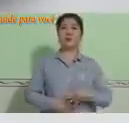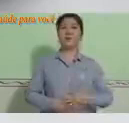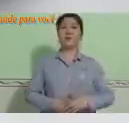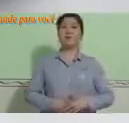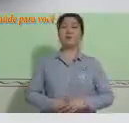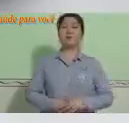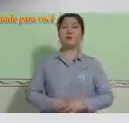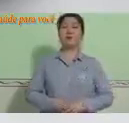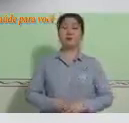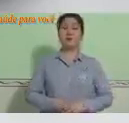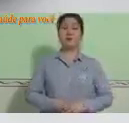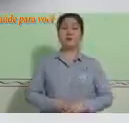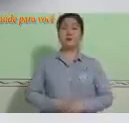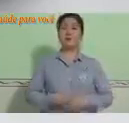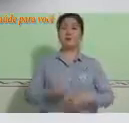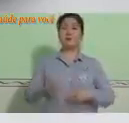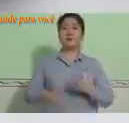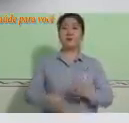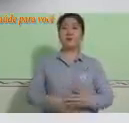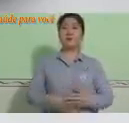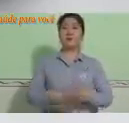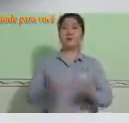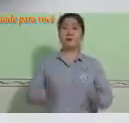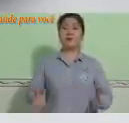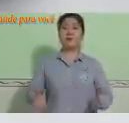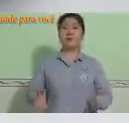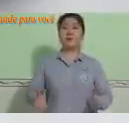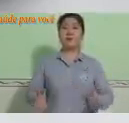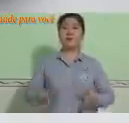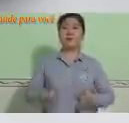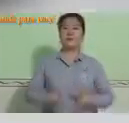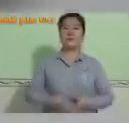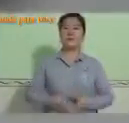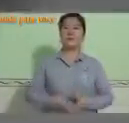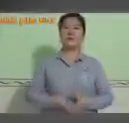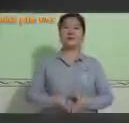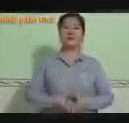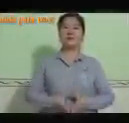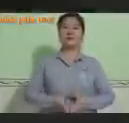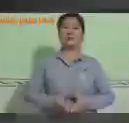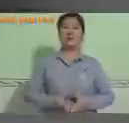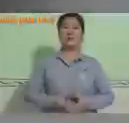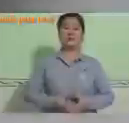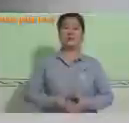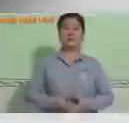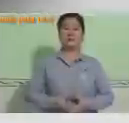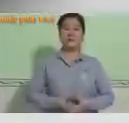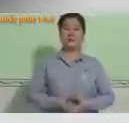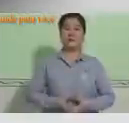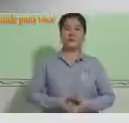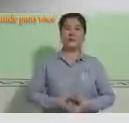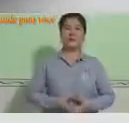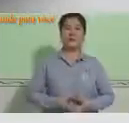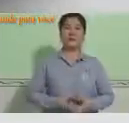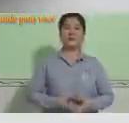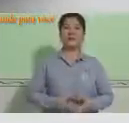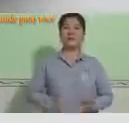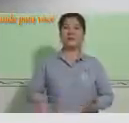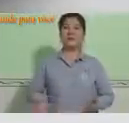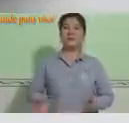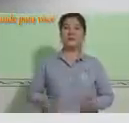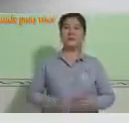Nas sessões de fisioterapia, a pessoa realiza exercícios que ajudam a fortalecer a musculatura facial e melhorar